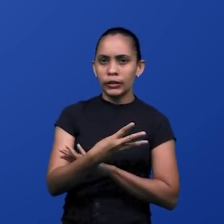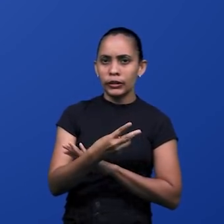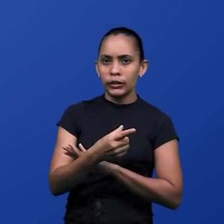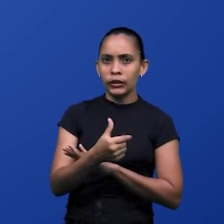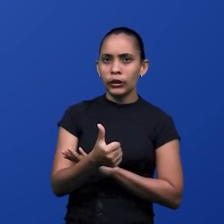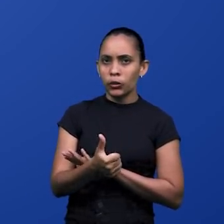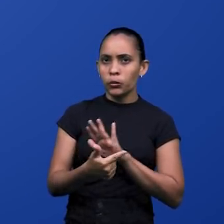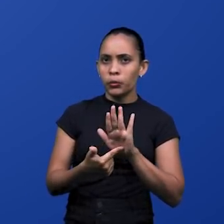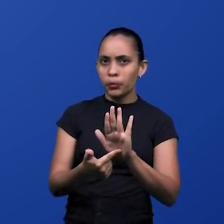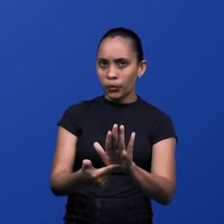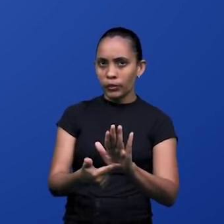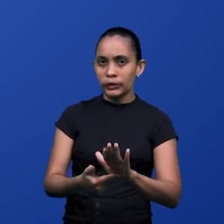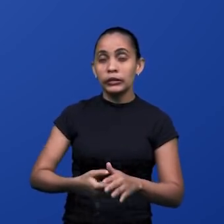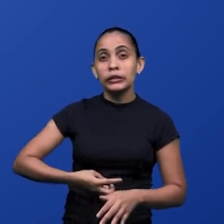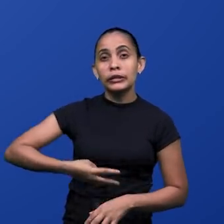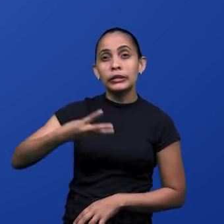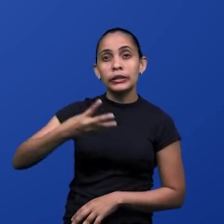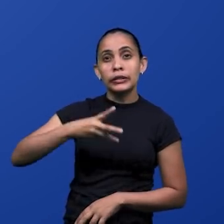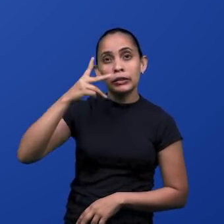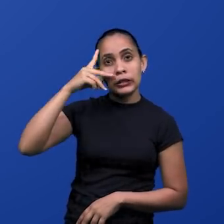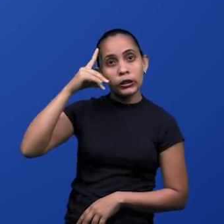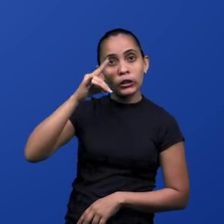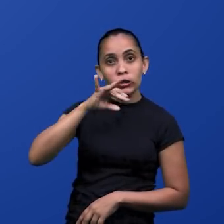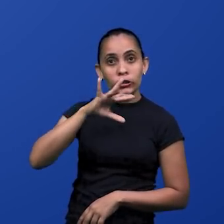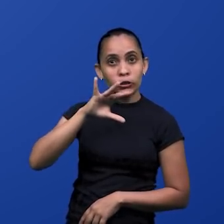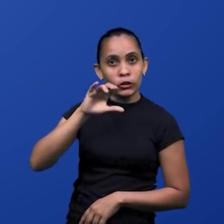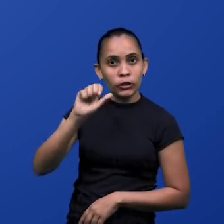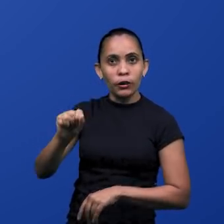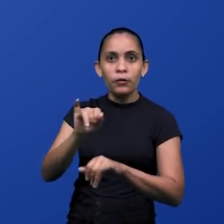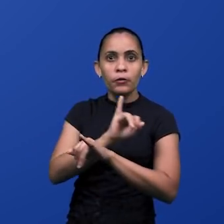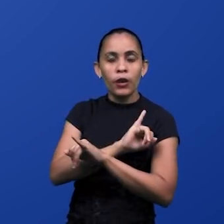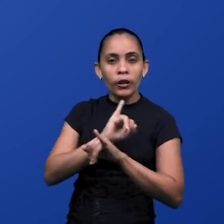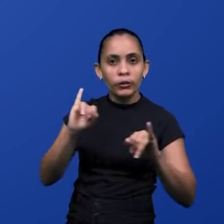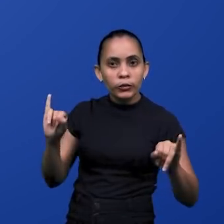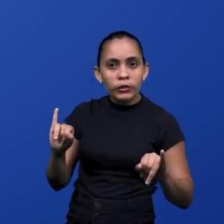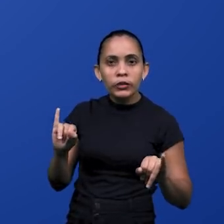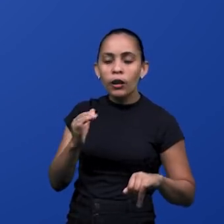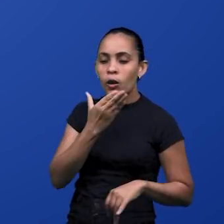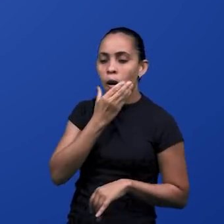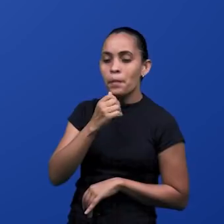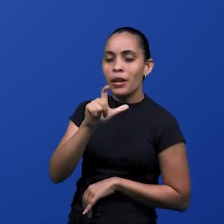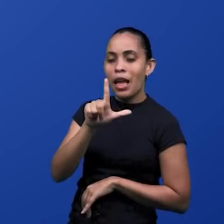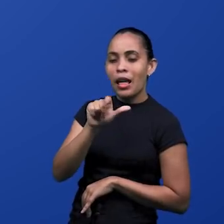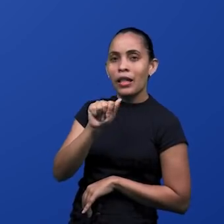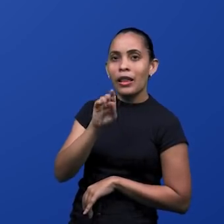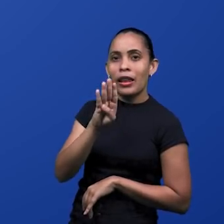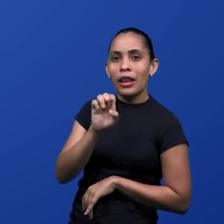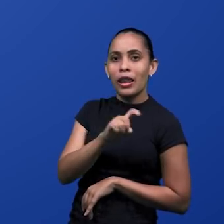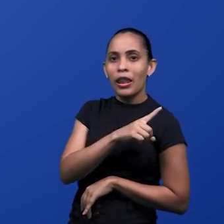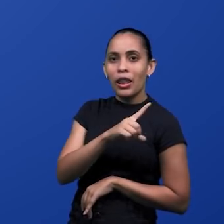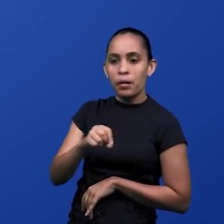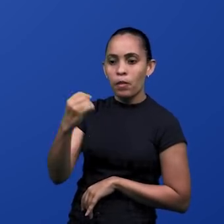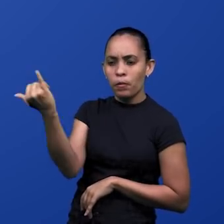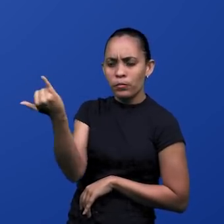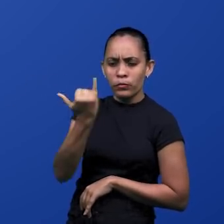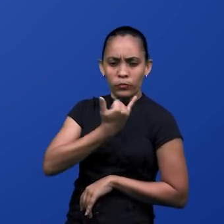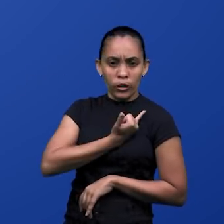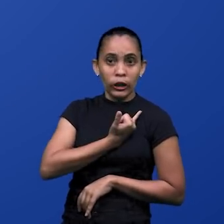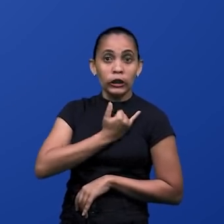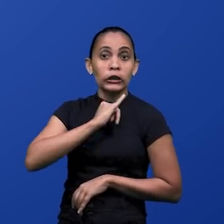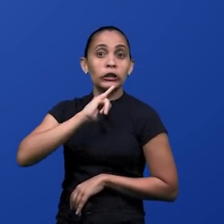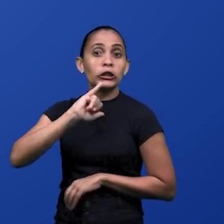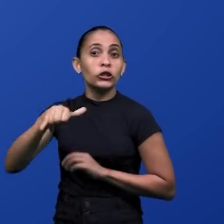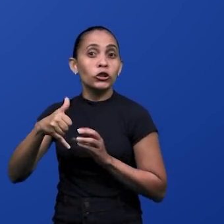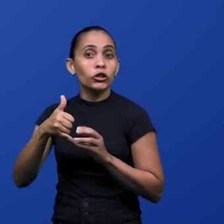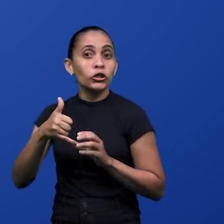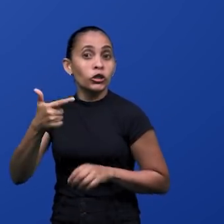que diz o seguinte: e no terceiro dia foi anunciado a Labão que Jacó tinha fugido. O